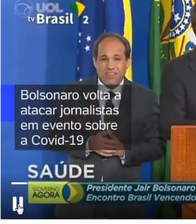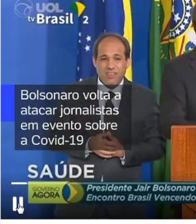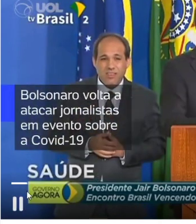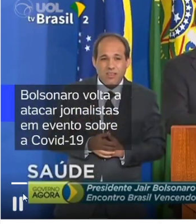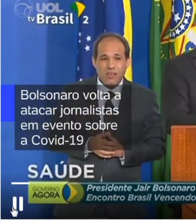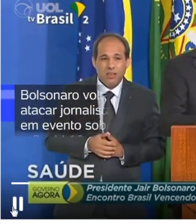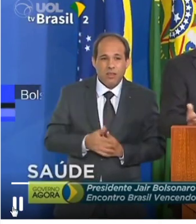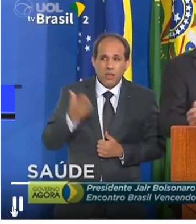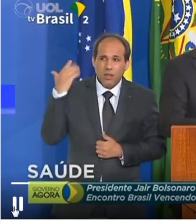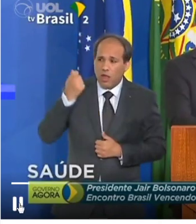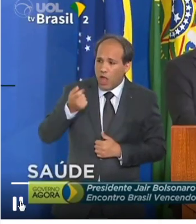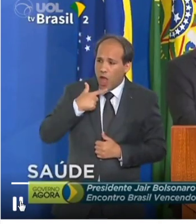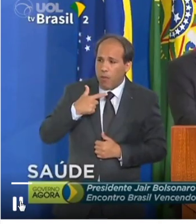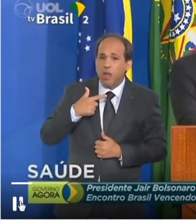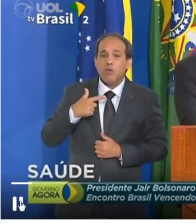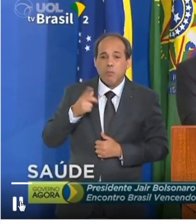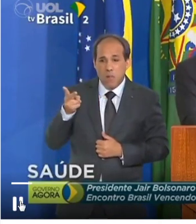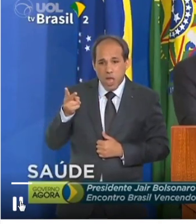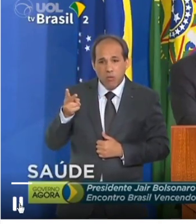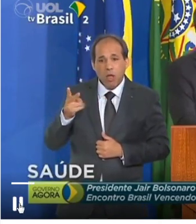Quando eu tomei, no dia seguinte já tava bom.